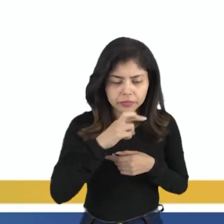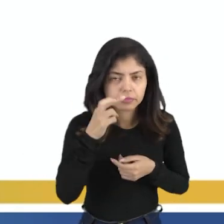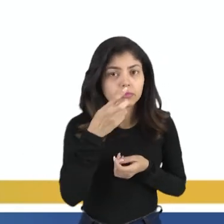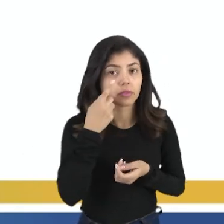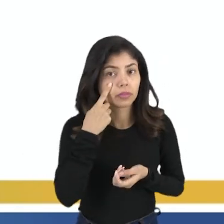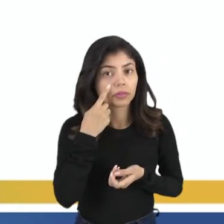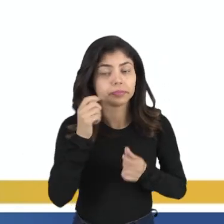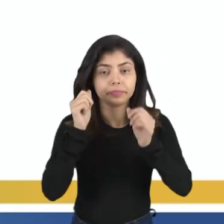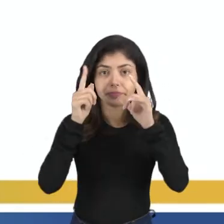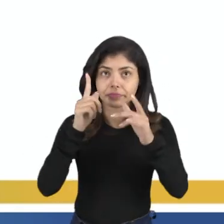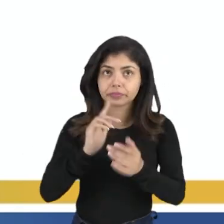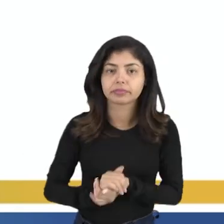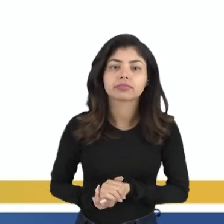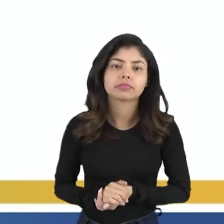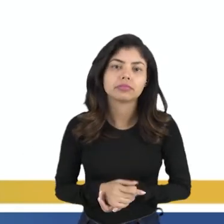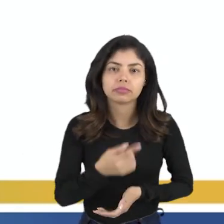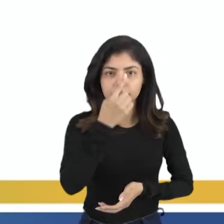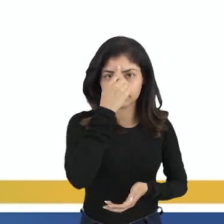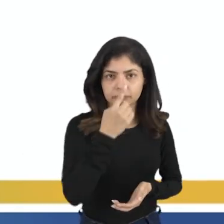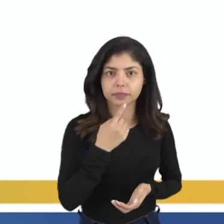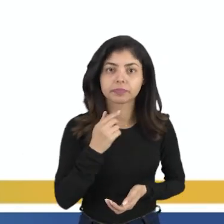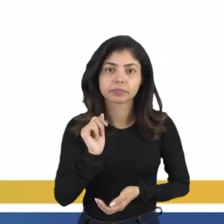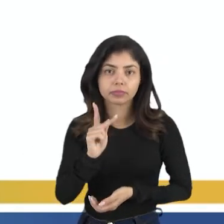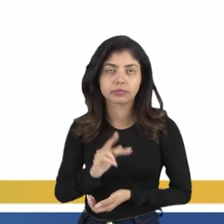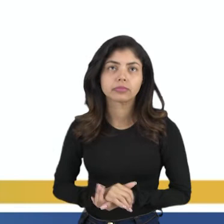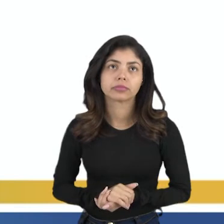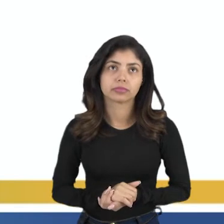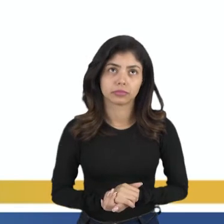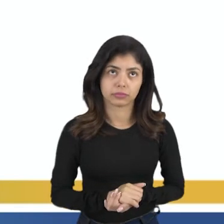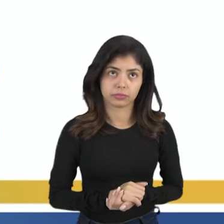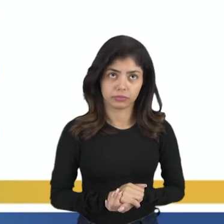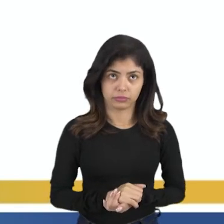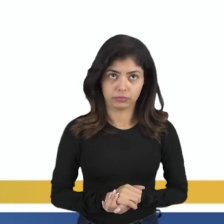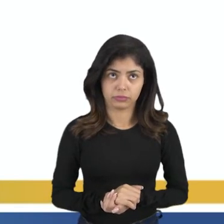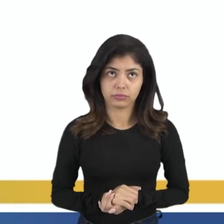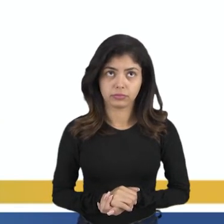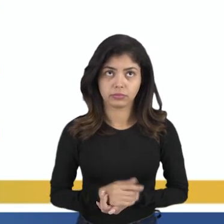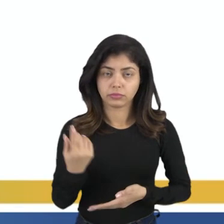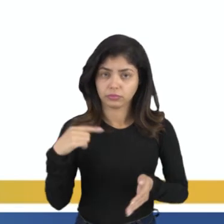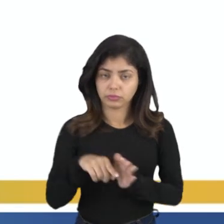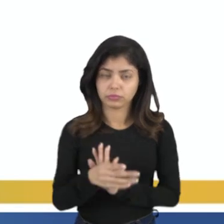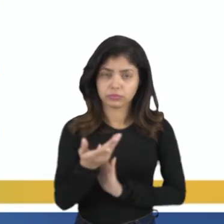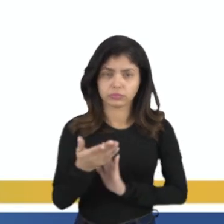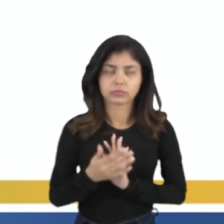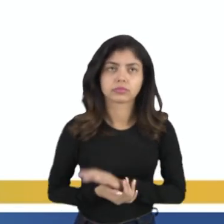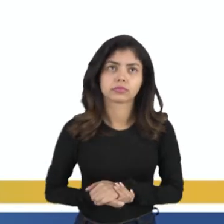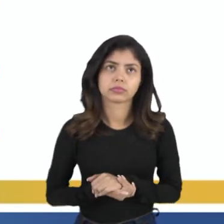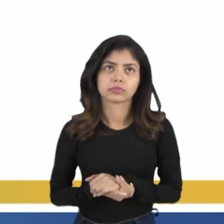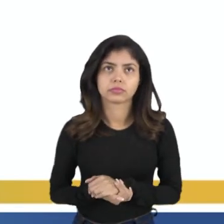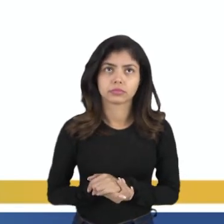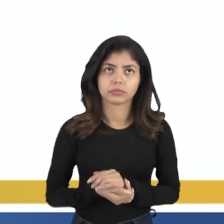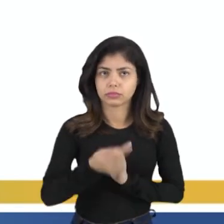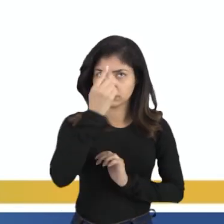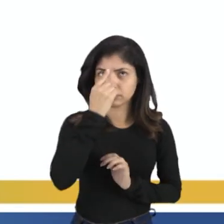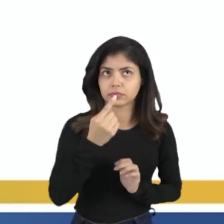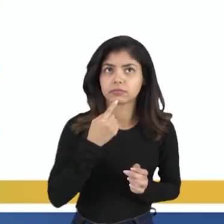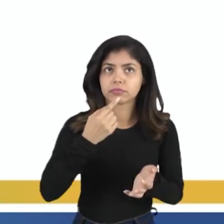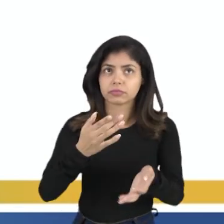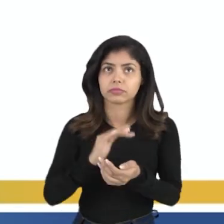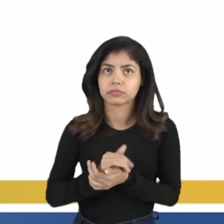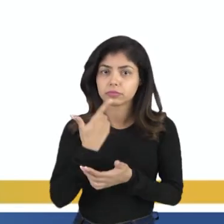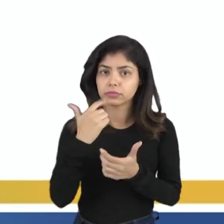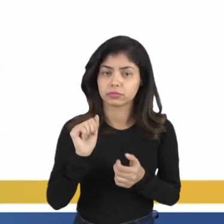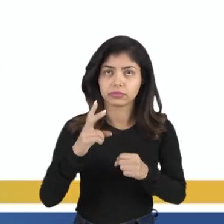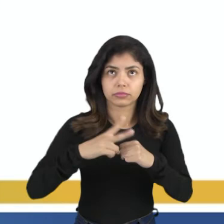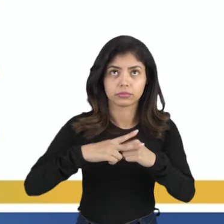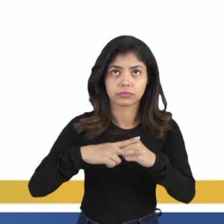dar atenção devida nas imagens, ok? E aí nós vamos para a questão. Esta gravura de Escher na